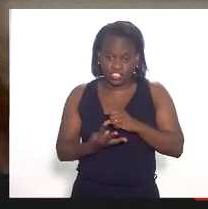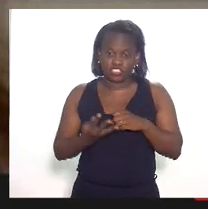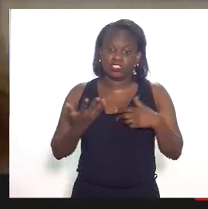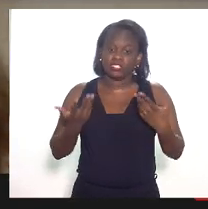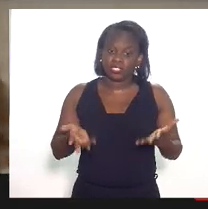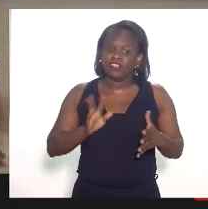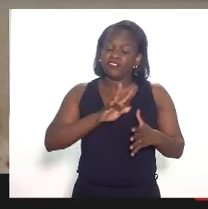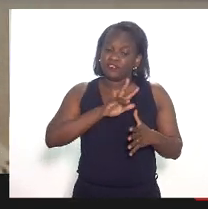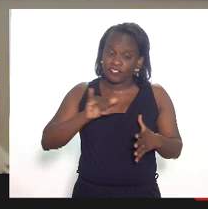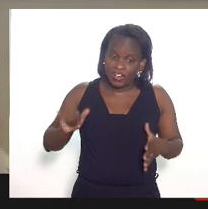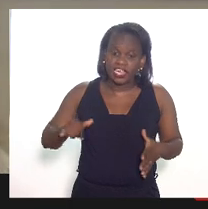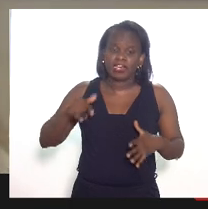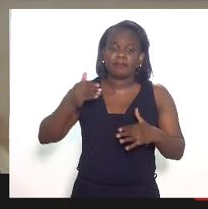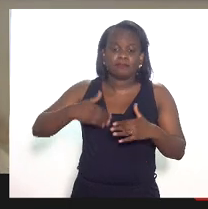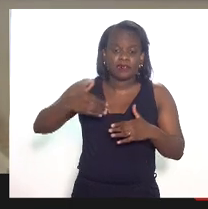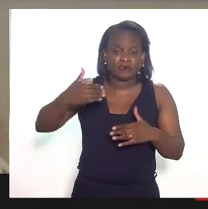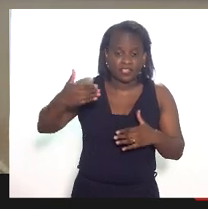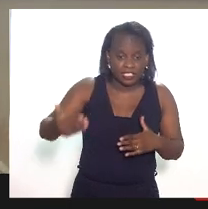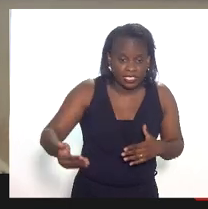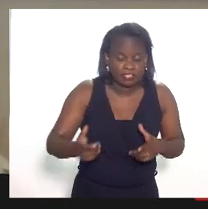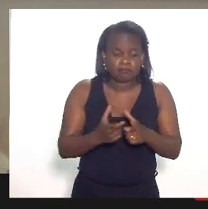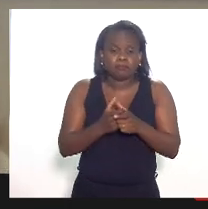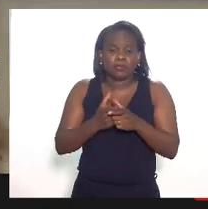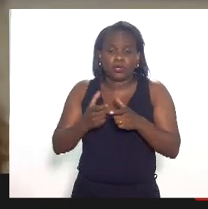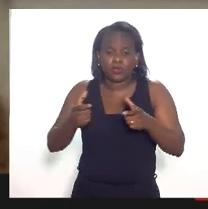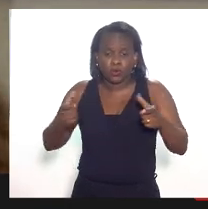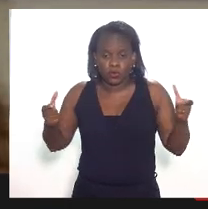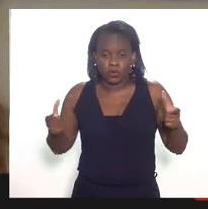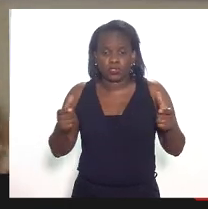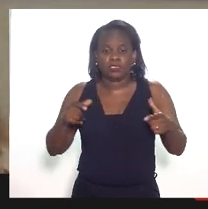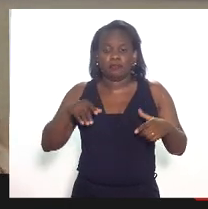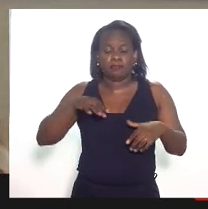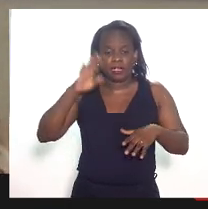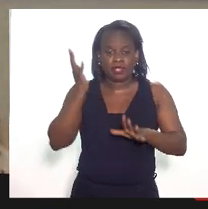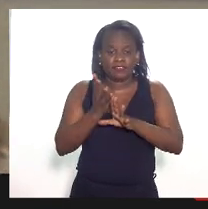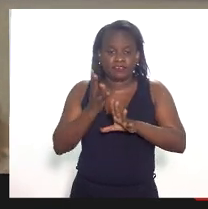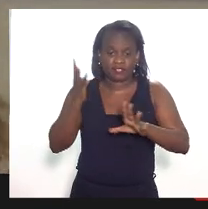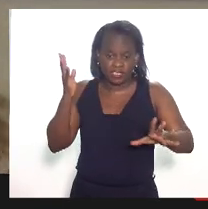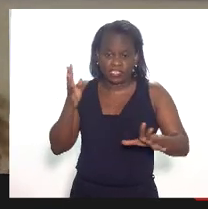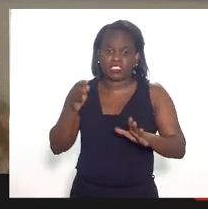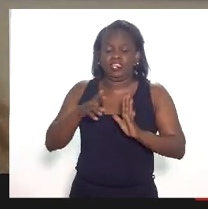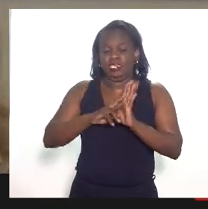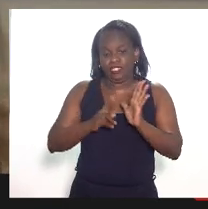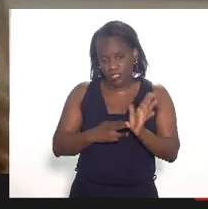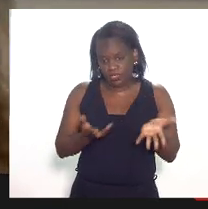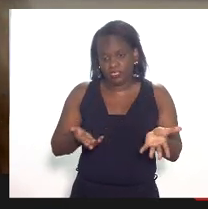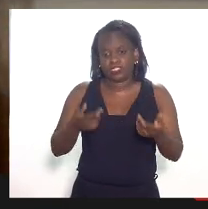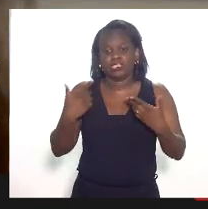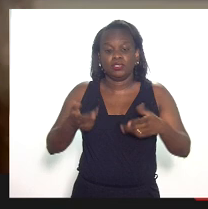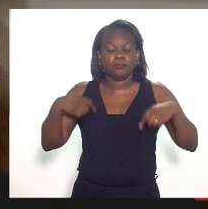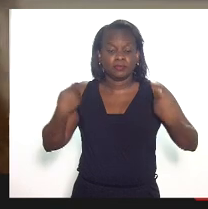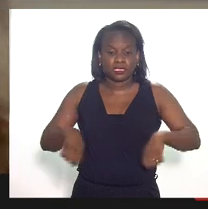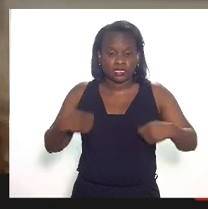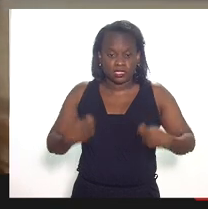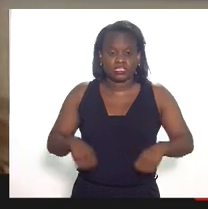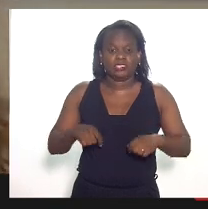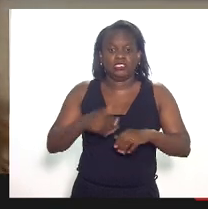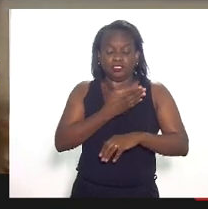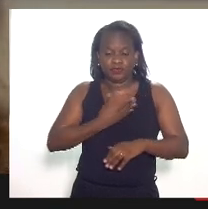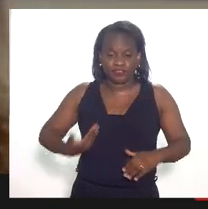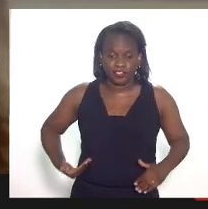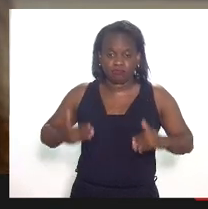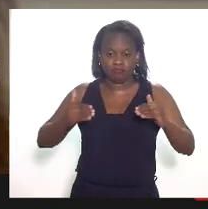vai gerar mais à frente um aumento ainda maior na fila de regulação. Então, é preciso, né, que as